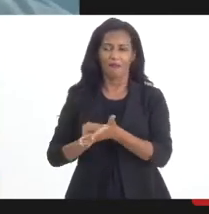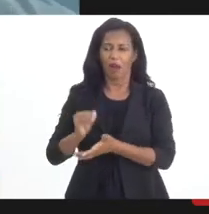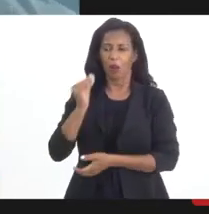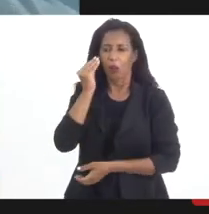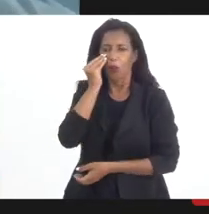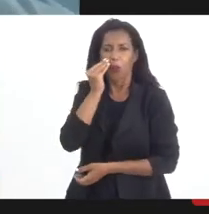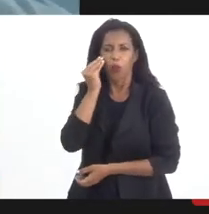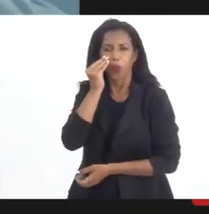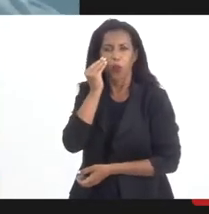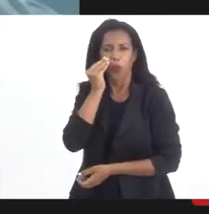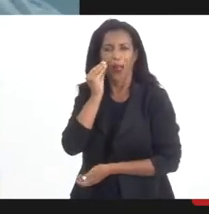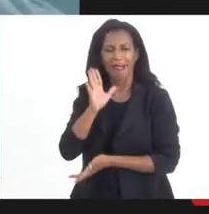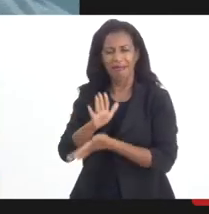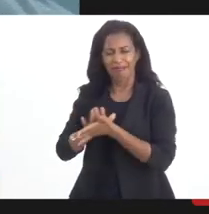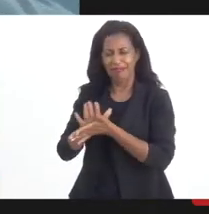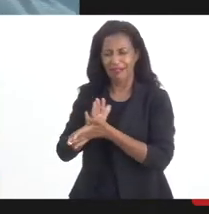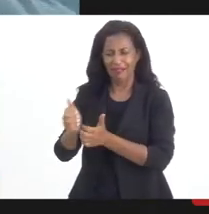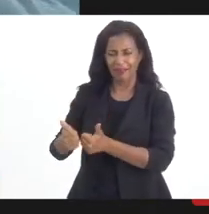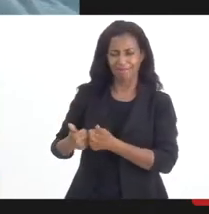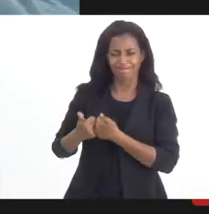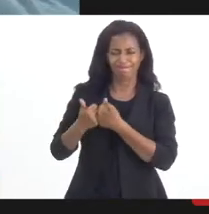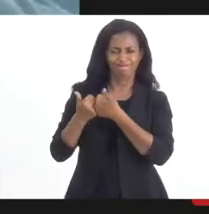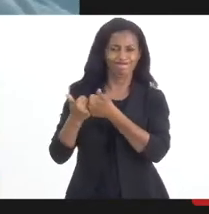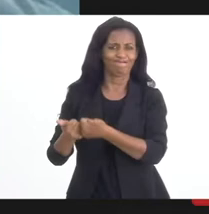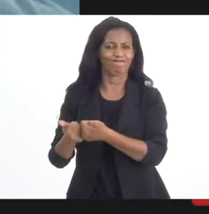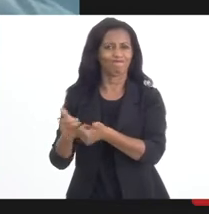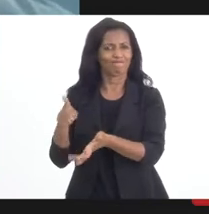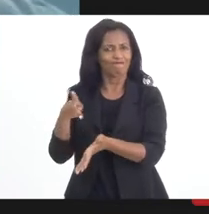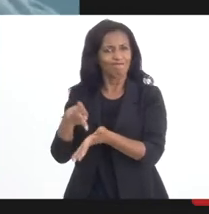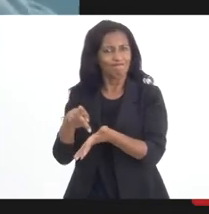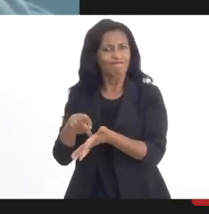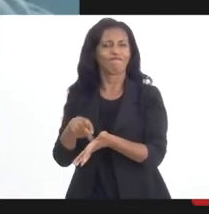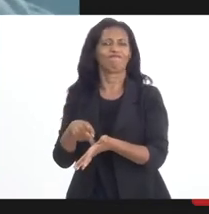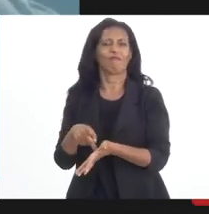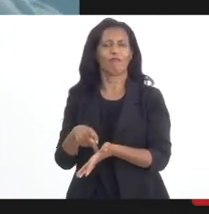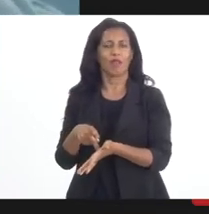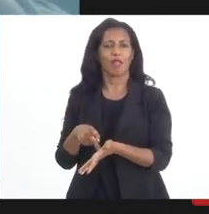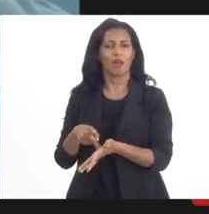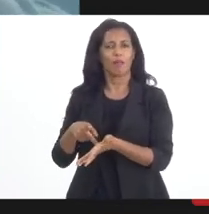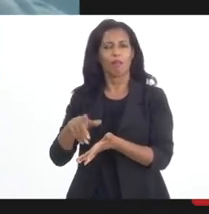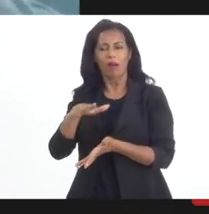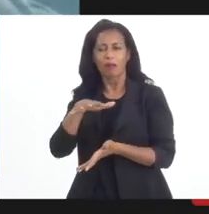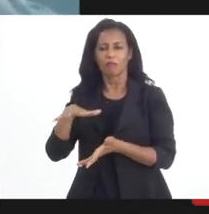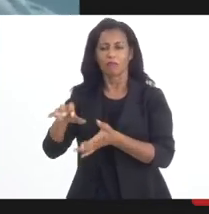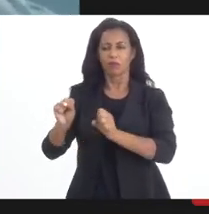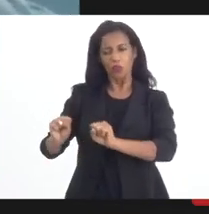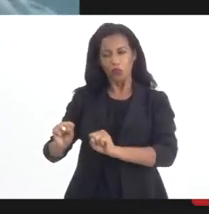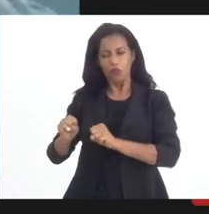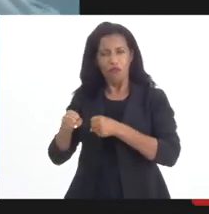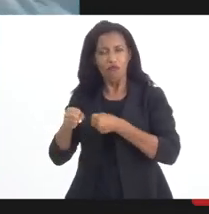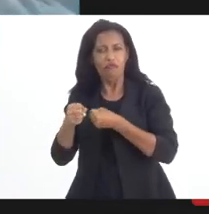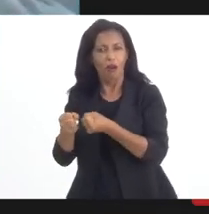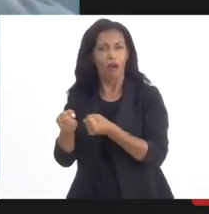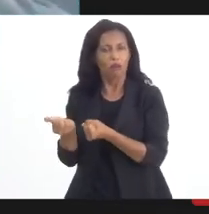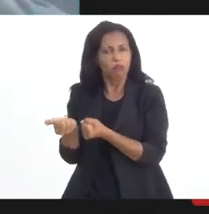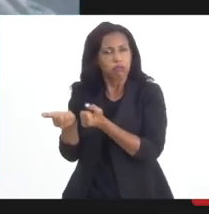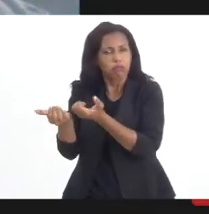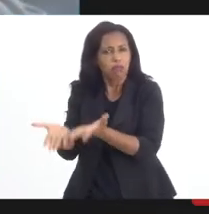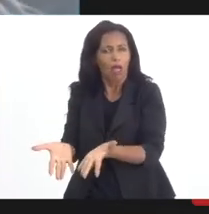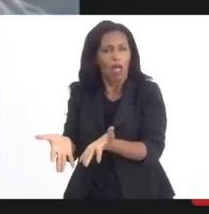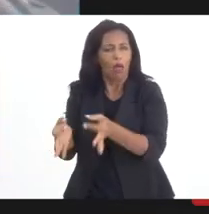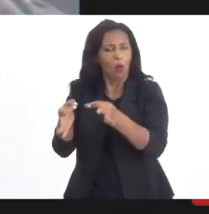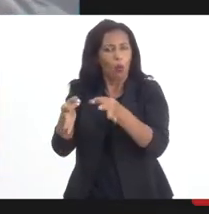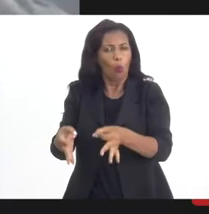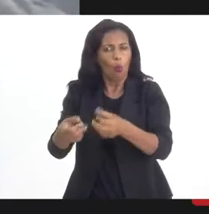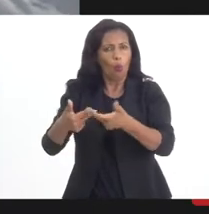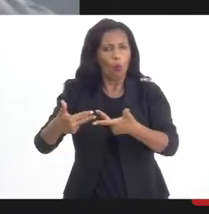quase nenhuma melhoria que contribuísse de fato e de direito para o seu fortalecimento, para uma entrega adequada, para